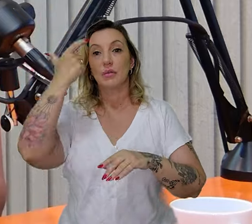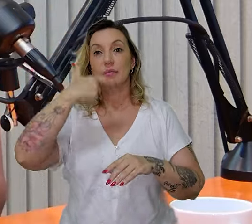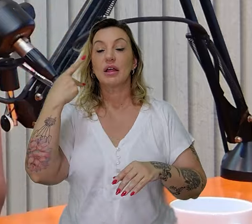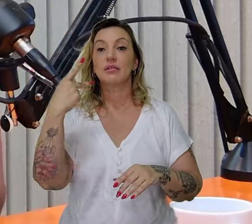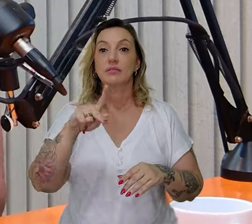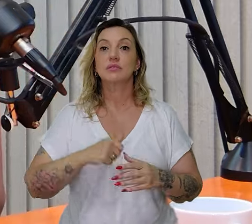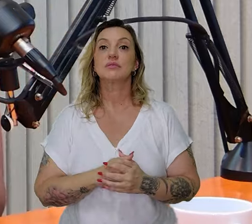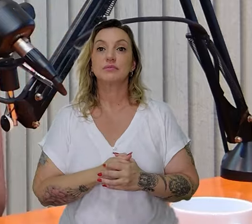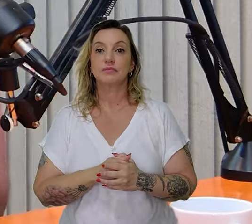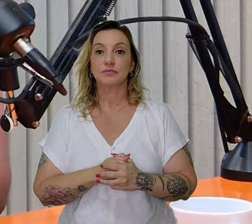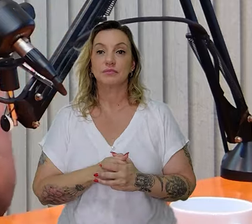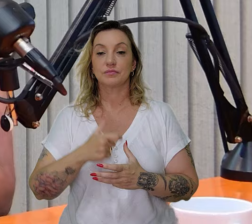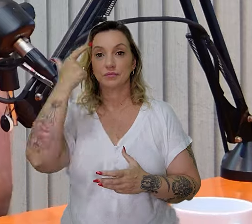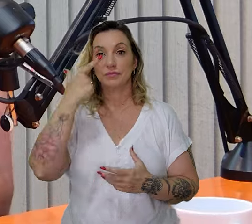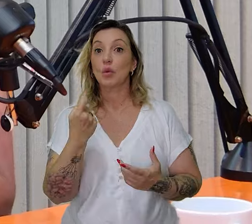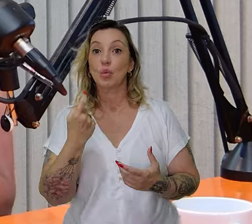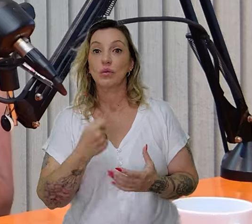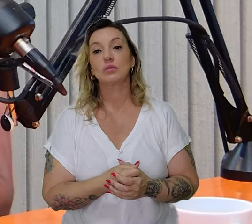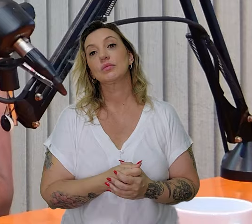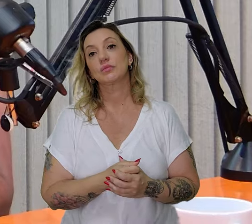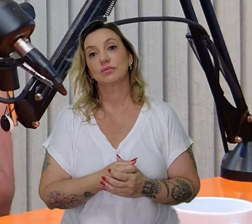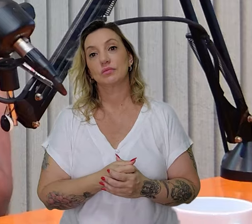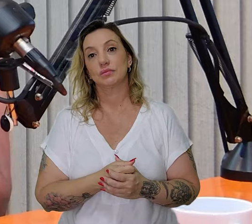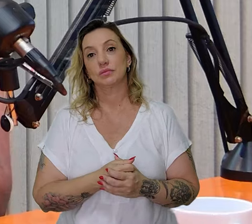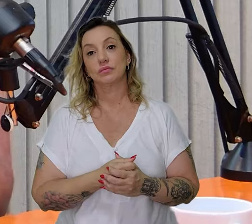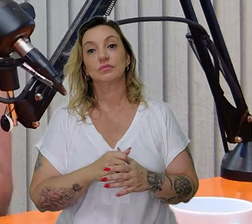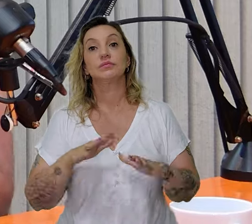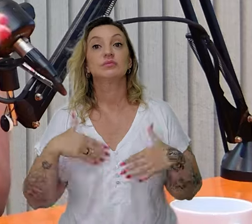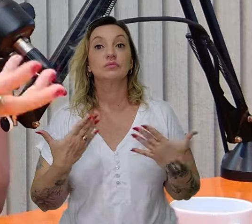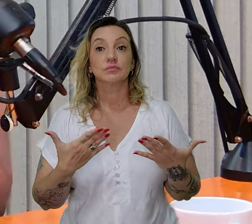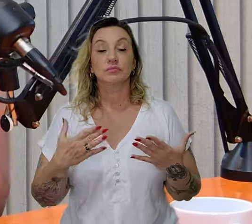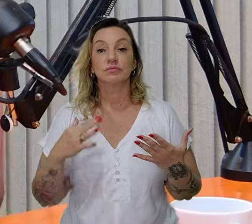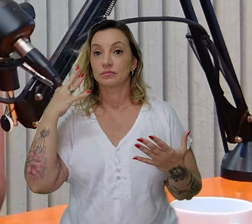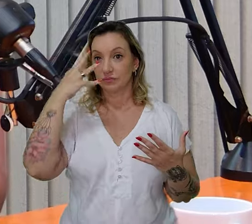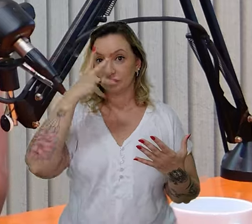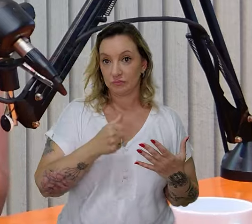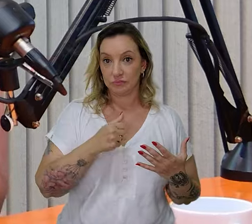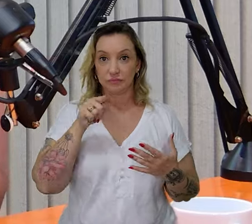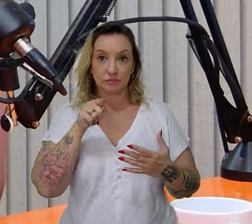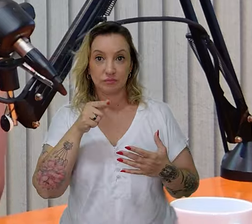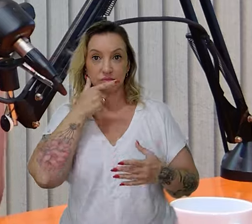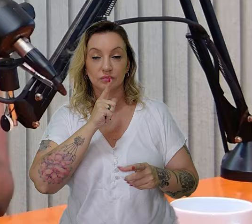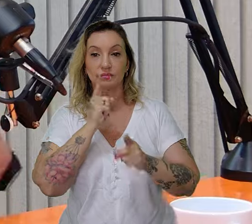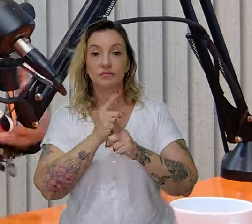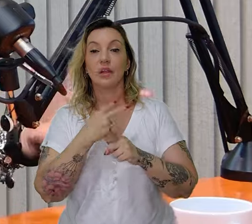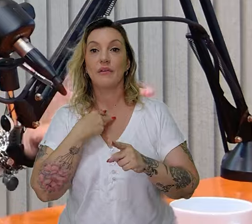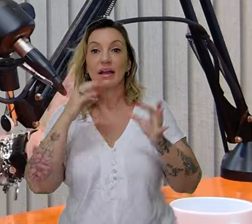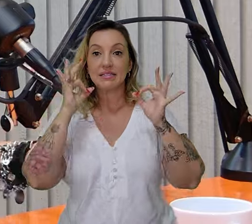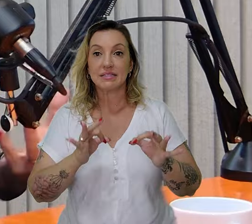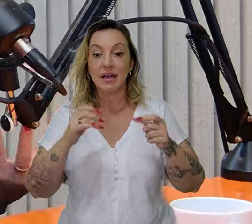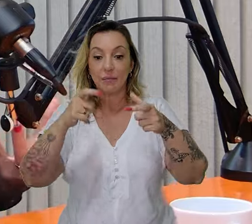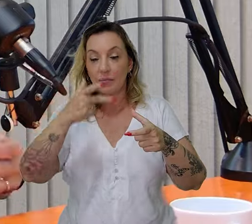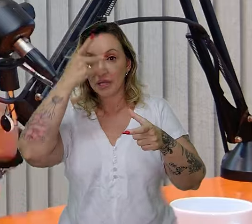perfil ficar um perfil muito único né que quando que essa é a beleza de você achar a vaga certa pra